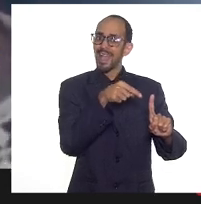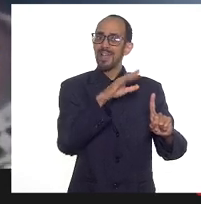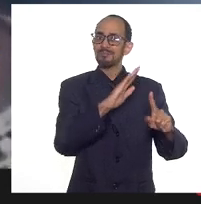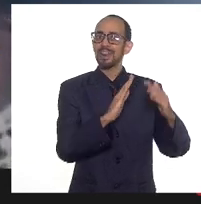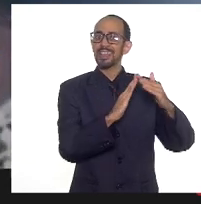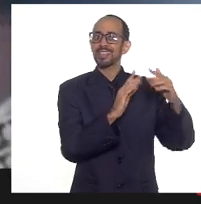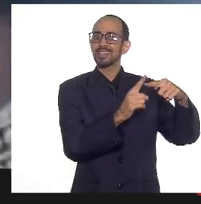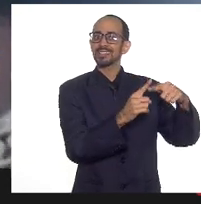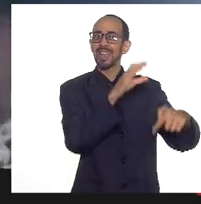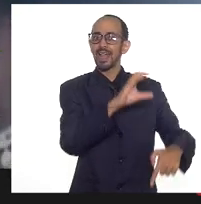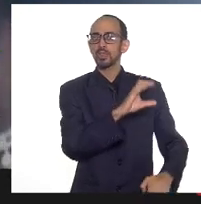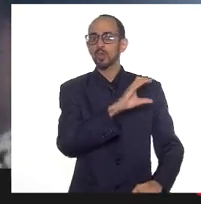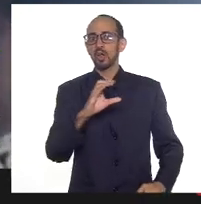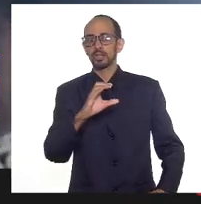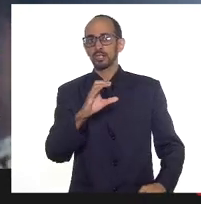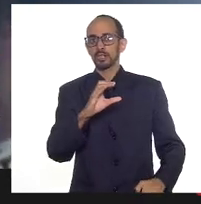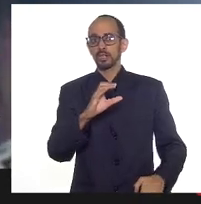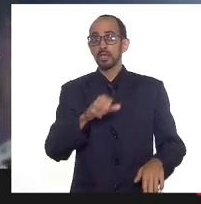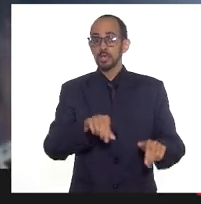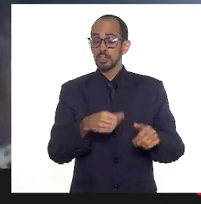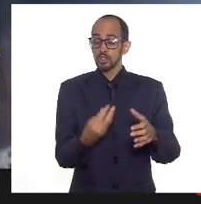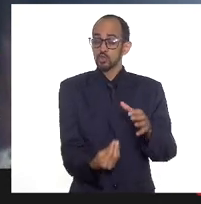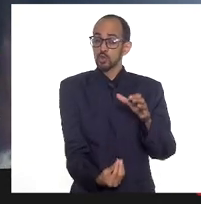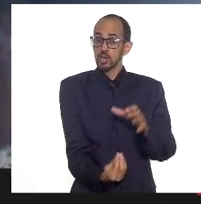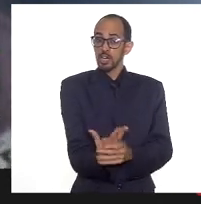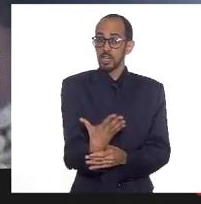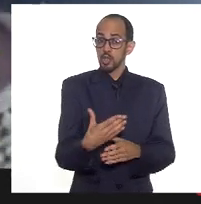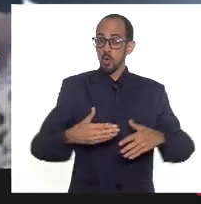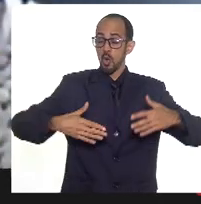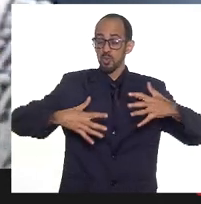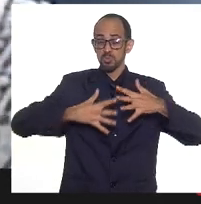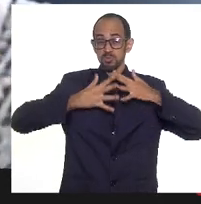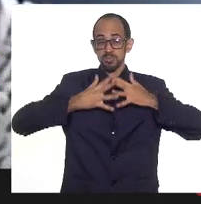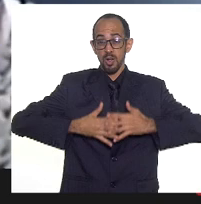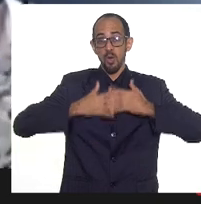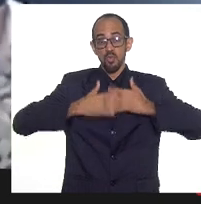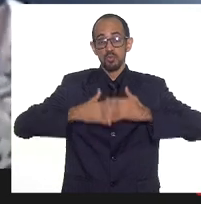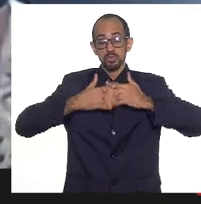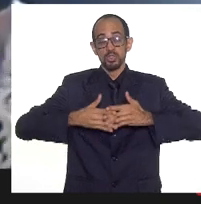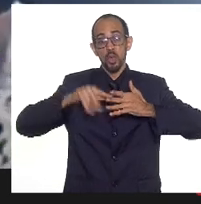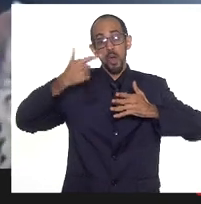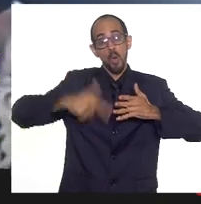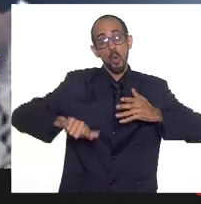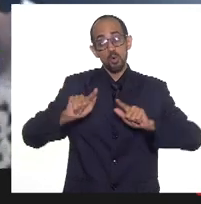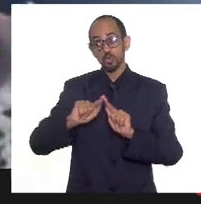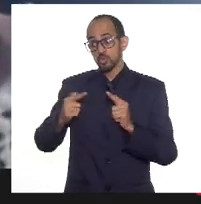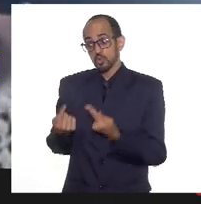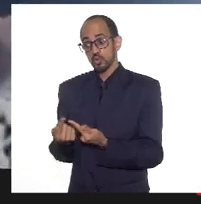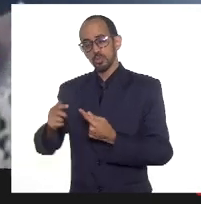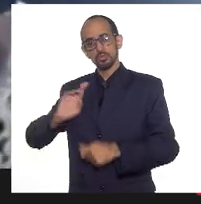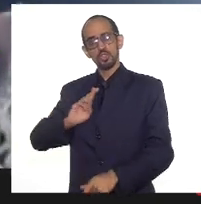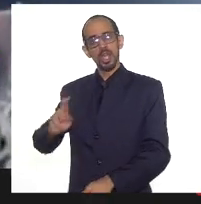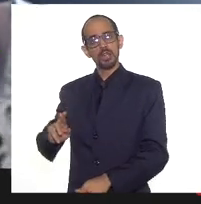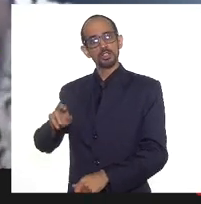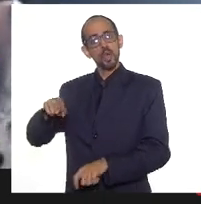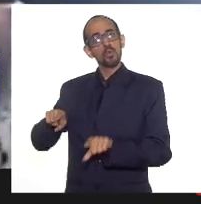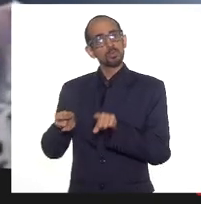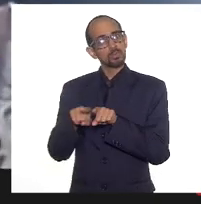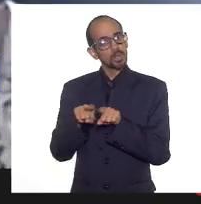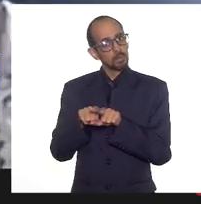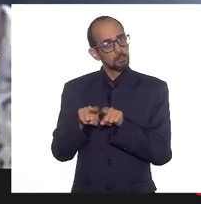que provocou uma série de conflitos em relação aos demais grupos religiosos, inclusive